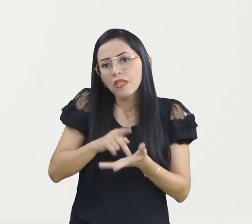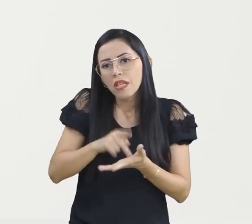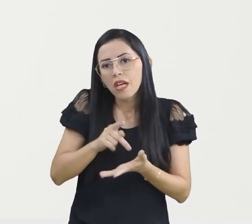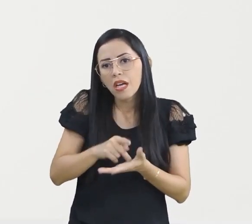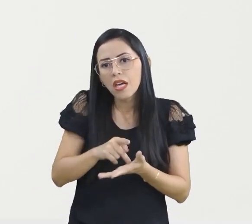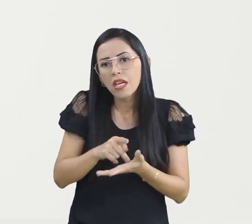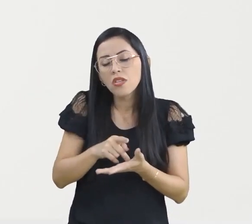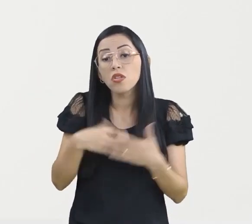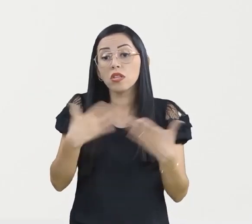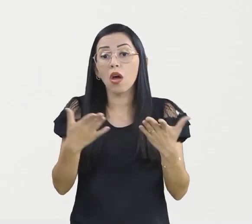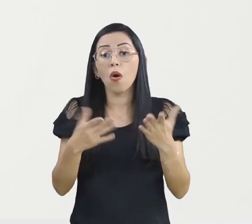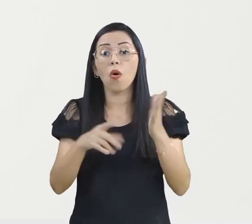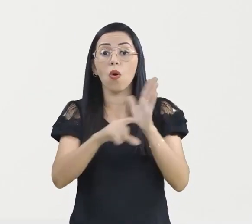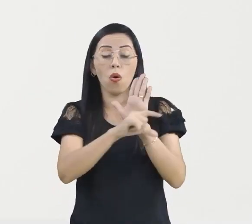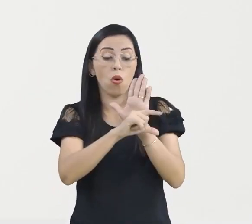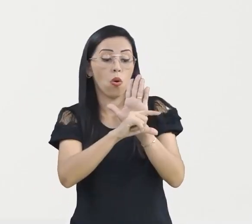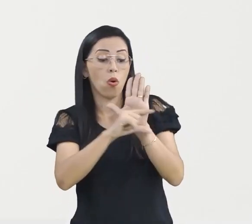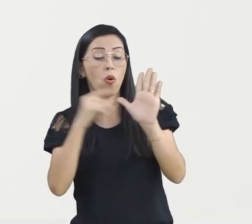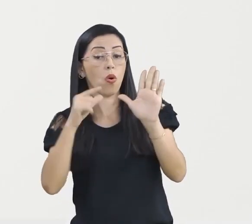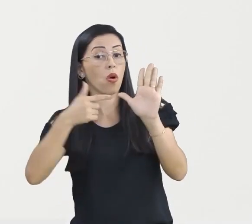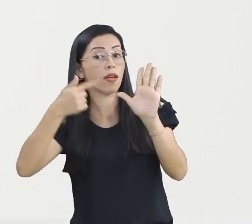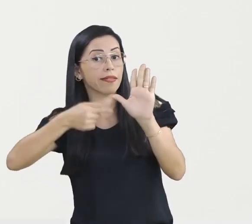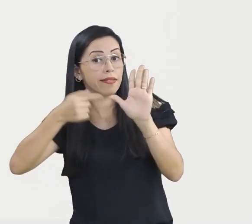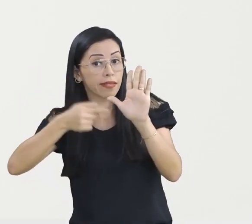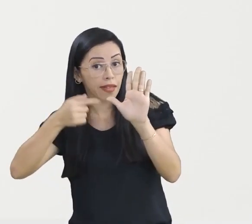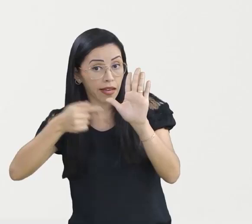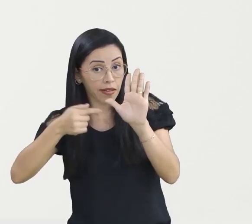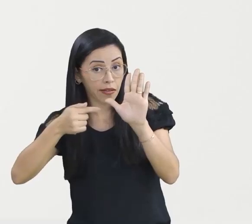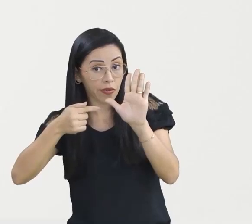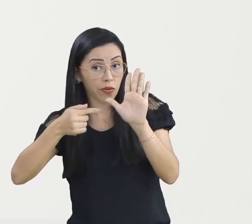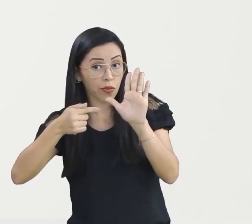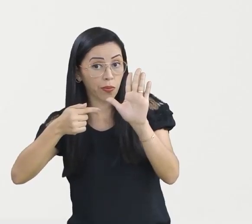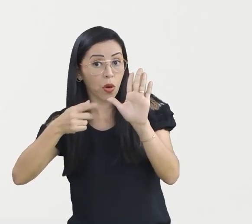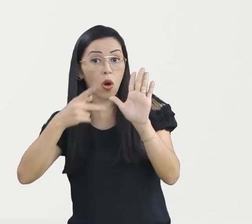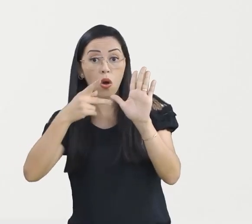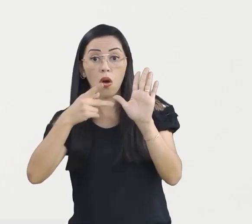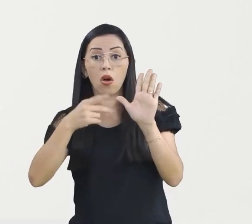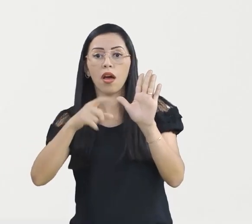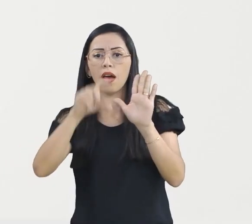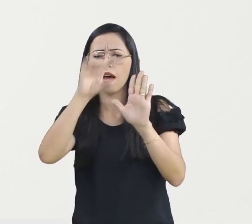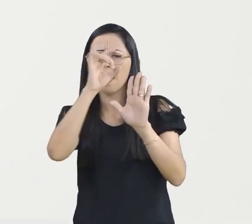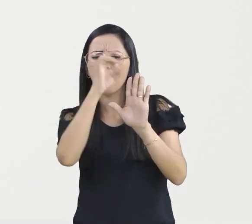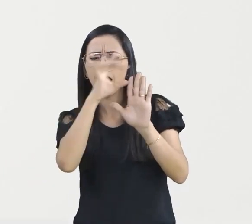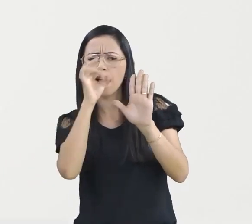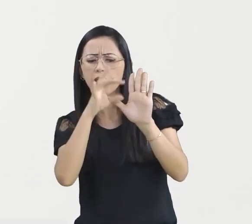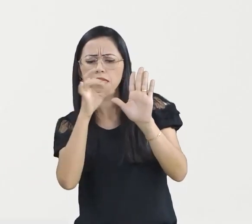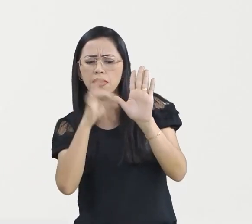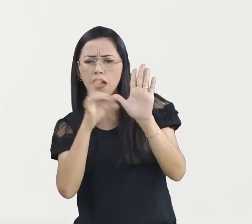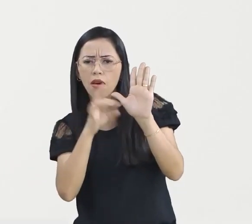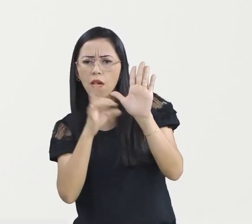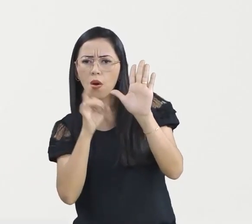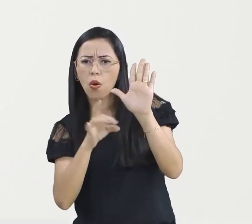parágrafo. Vamos para o próximo parágrafo? Continua na mesma estrutura, tá, gente? O espaço, letra maiúscula.